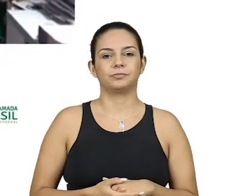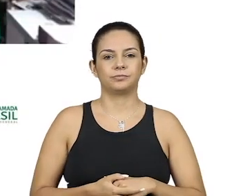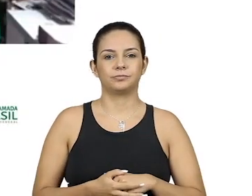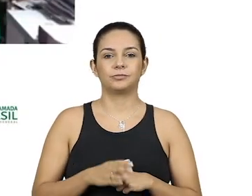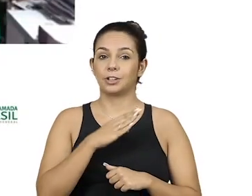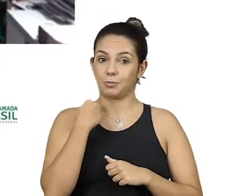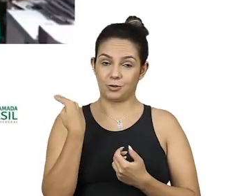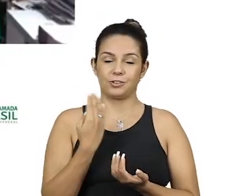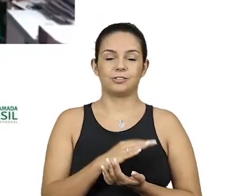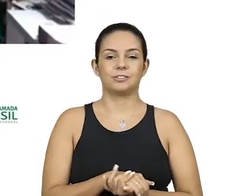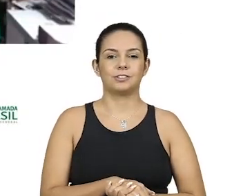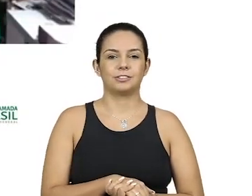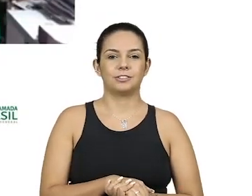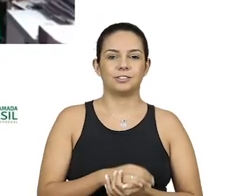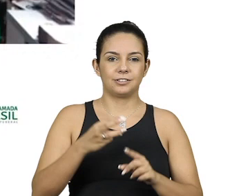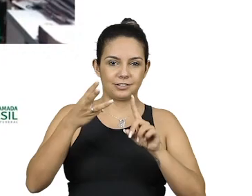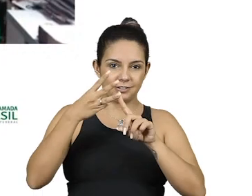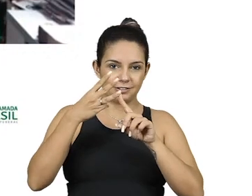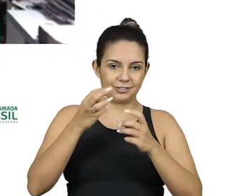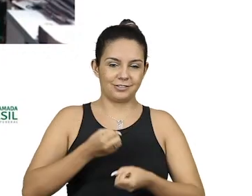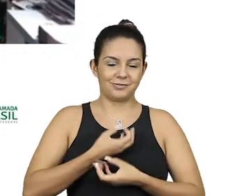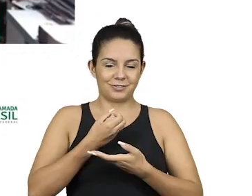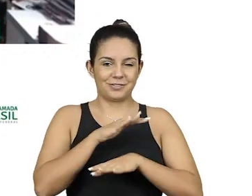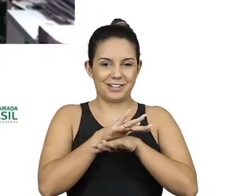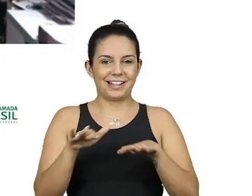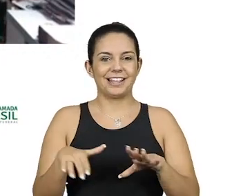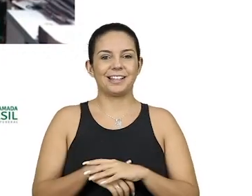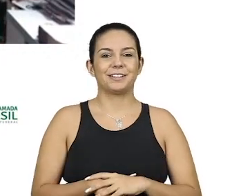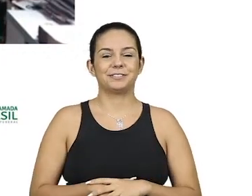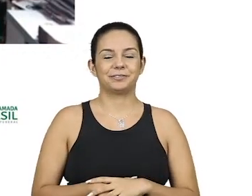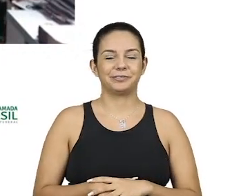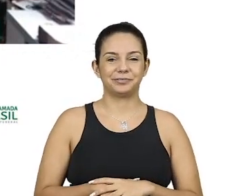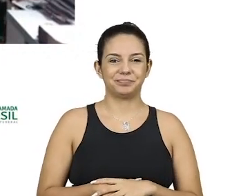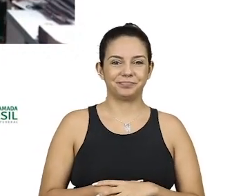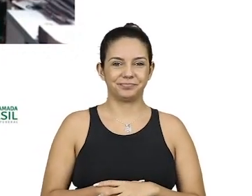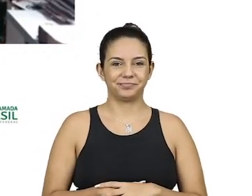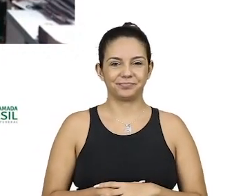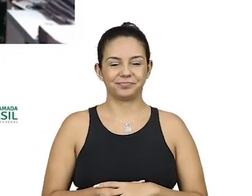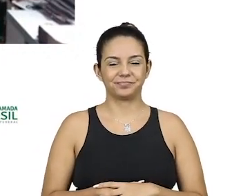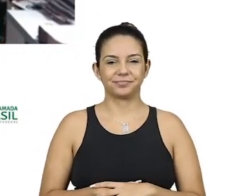É a morte. Terceiro poema para encerrar.